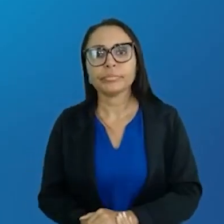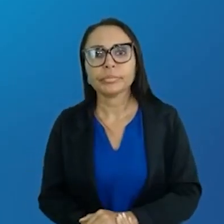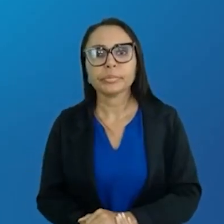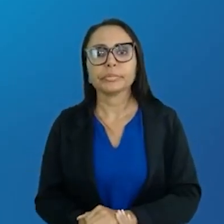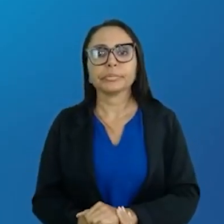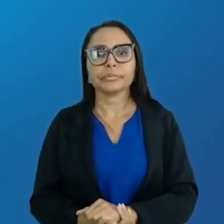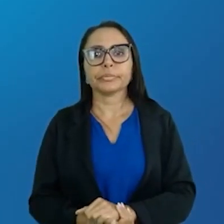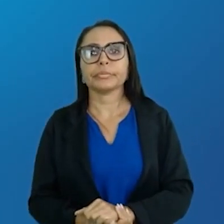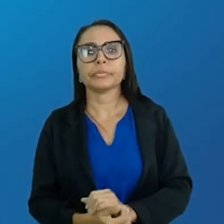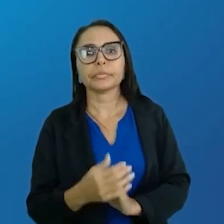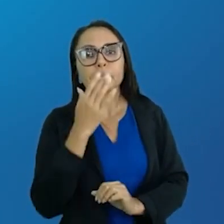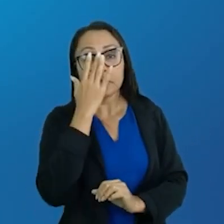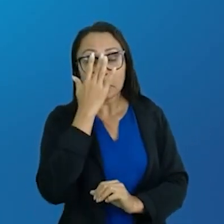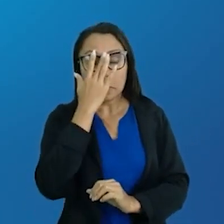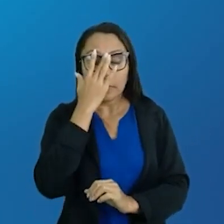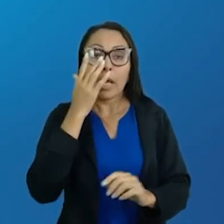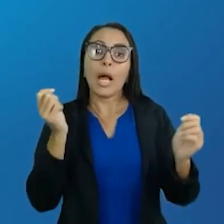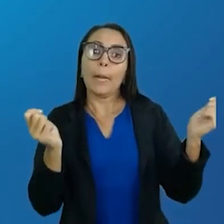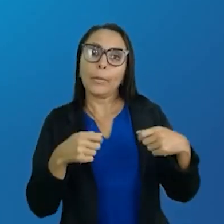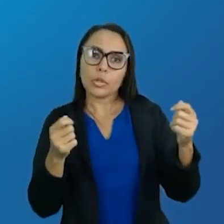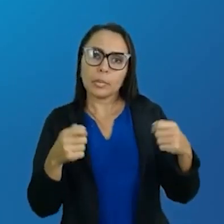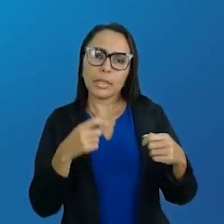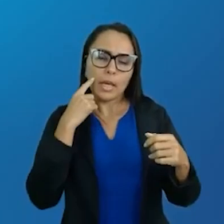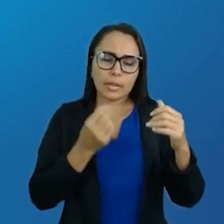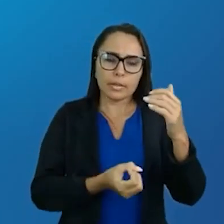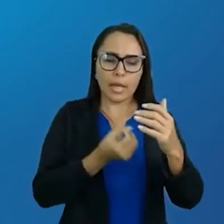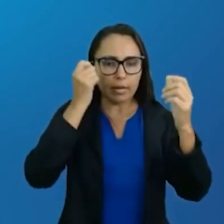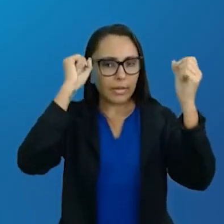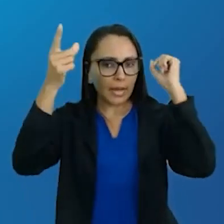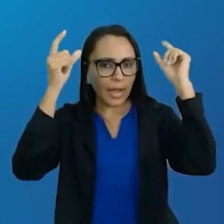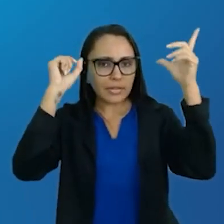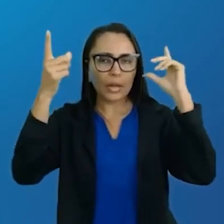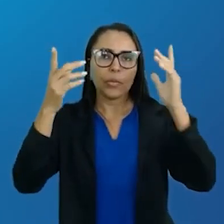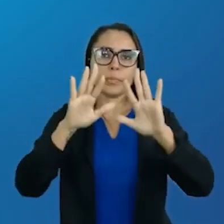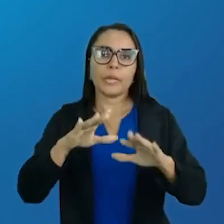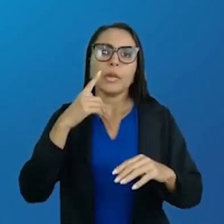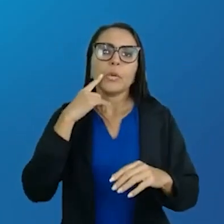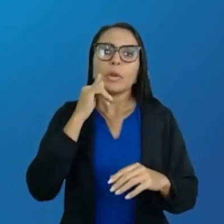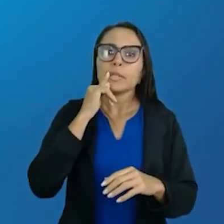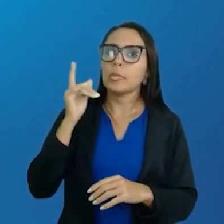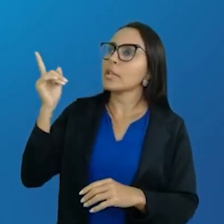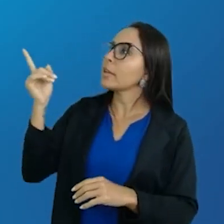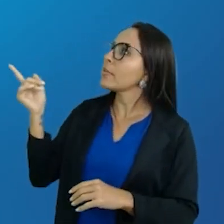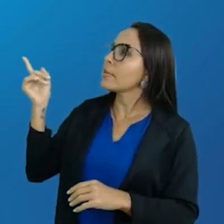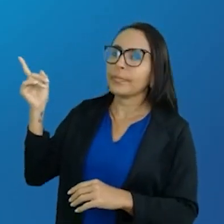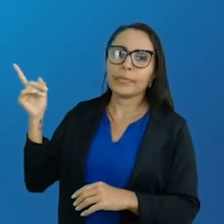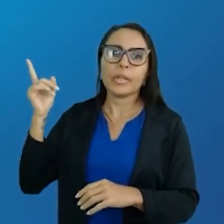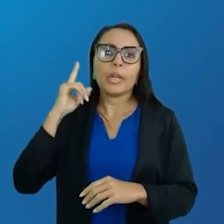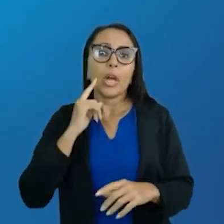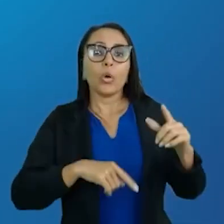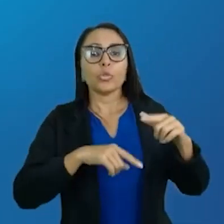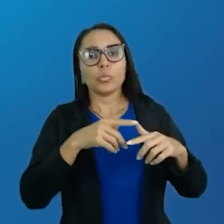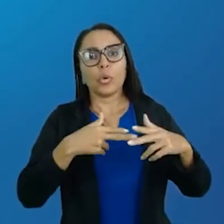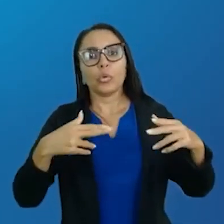Há a possibilidade da criação. Quando você vê, tipo, a pizza ali no meio com algumas coisas e os produtos ao